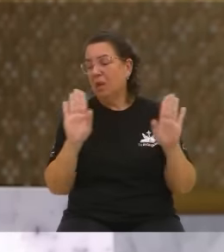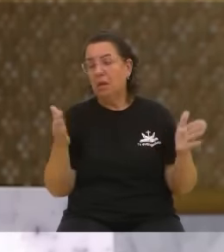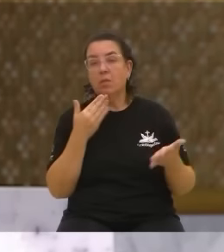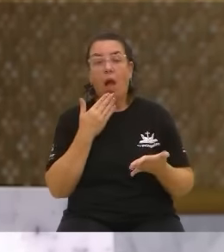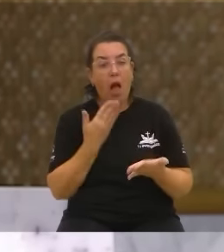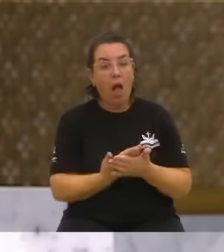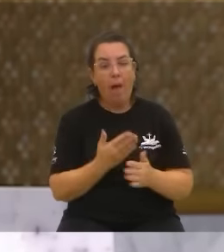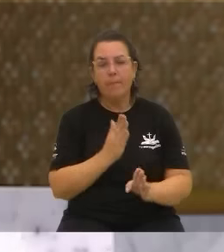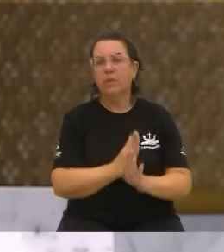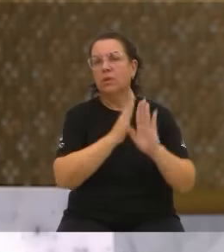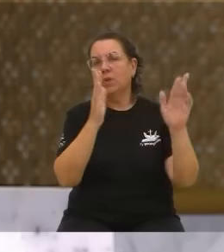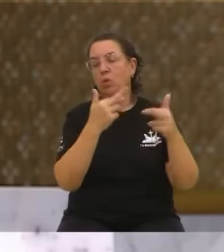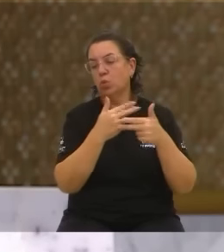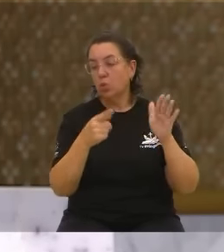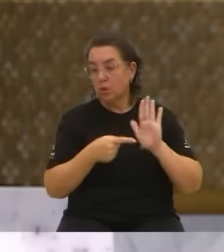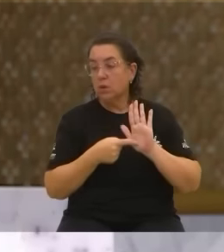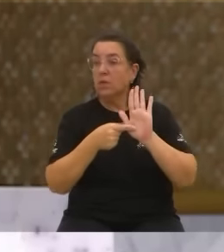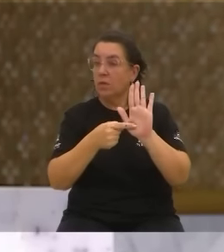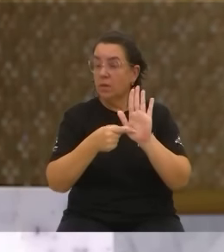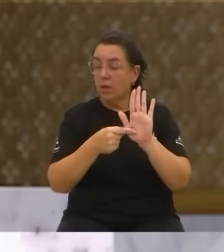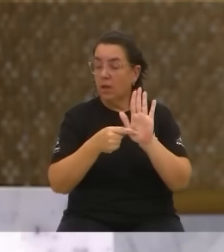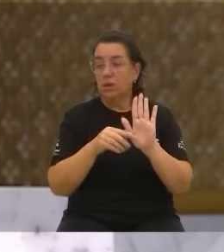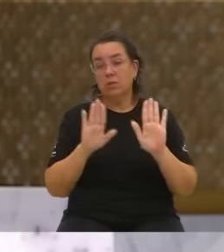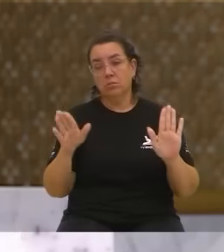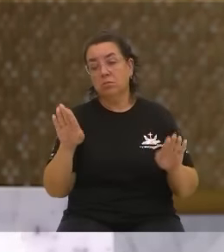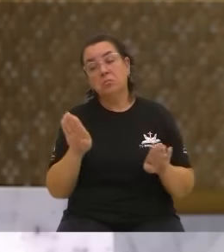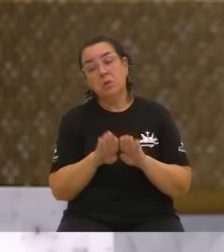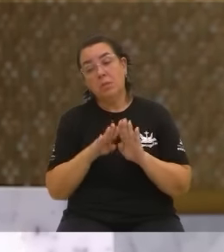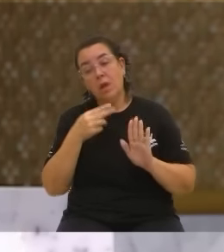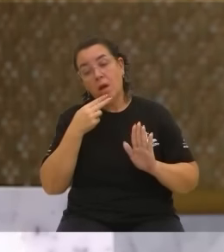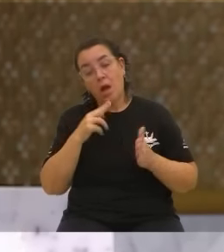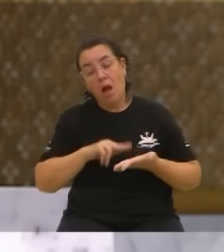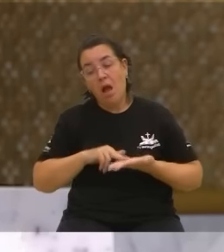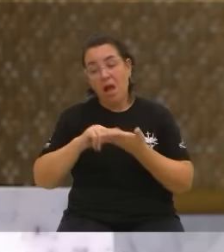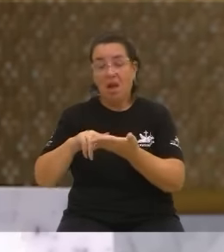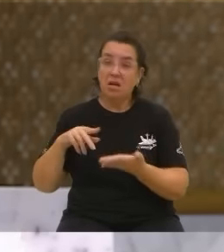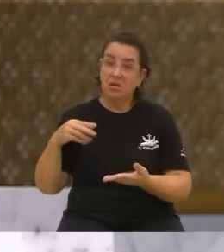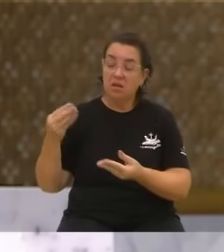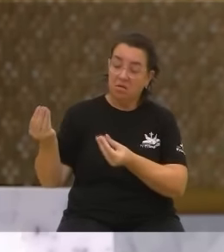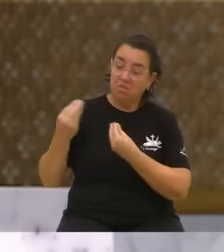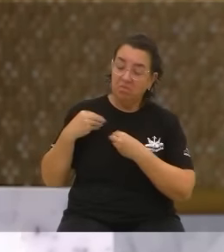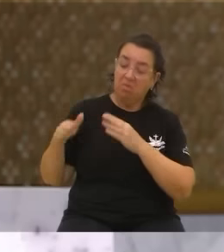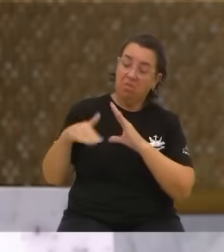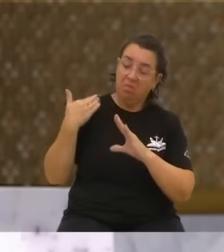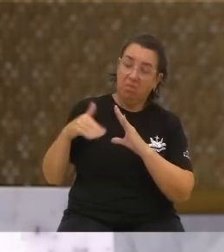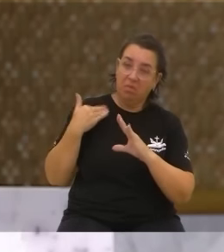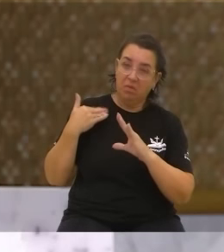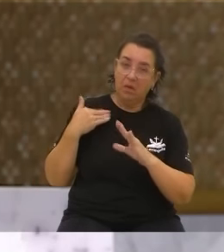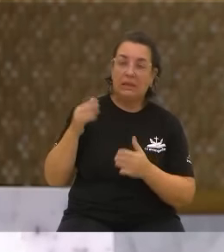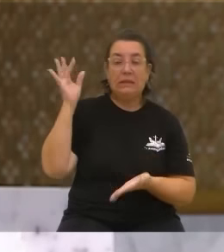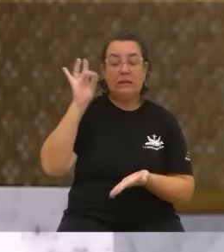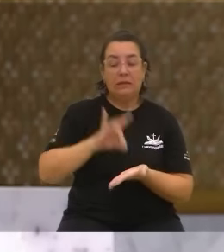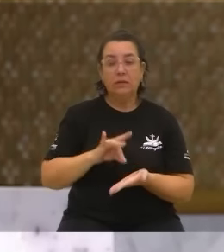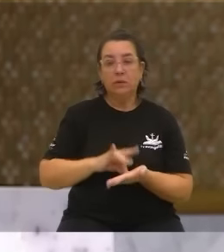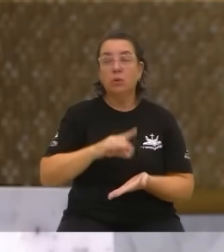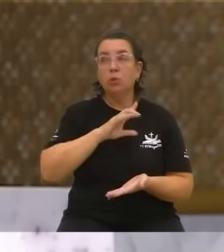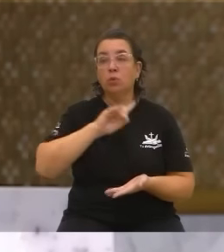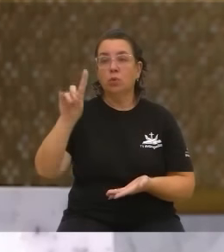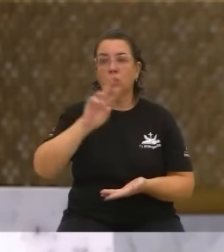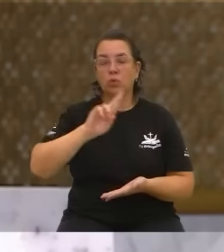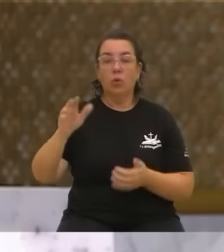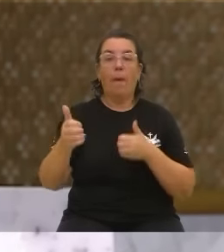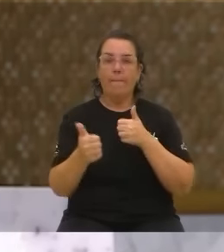causa de alguma revelação ou carta atribuída a nós, afirmando que o dia do Senhor está